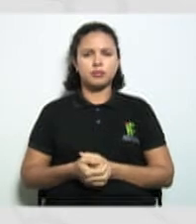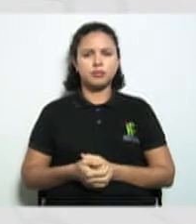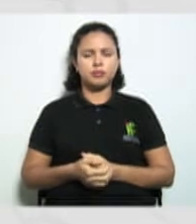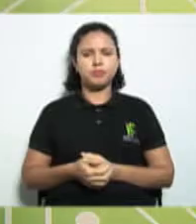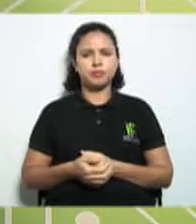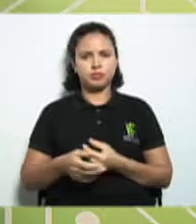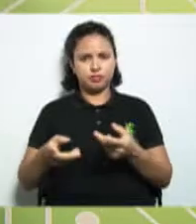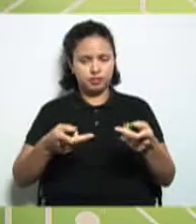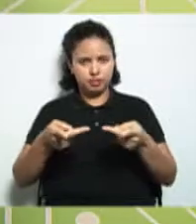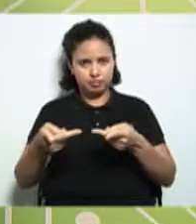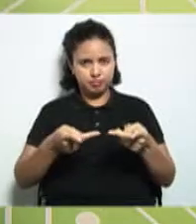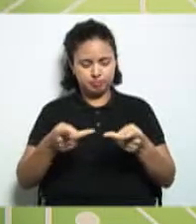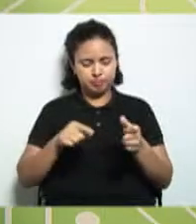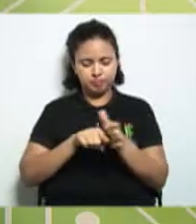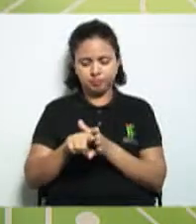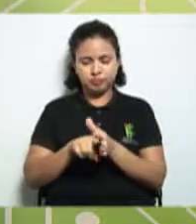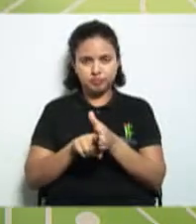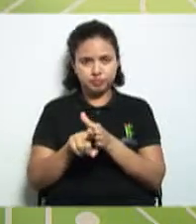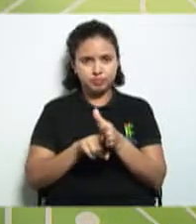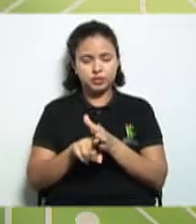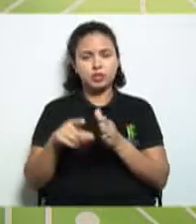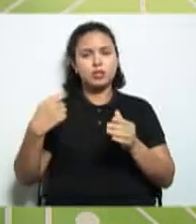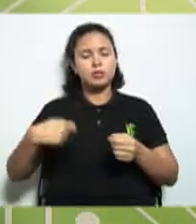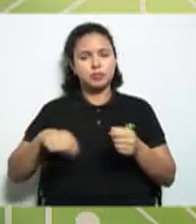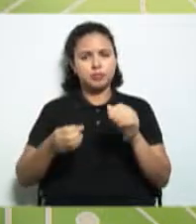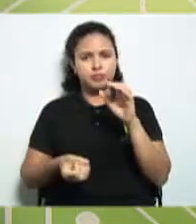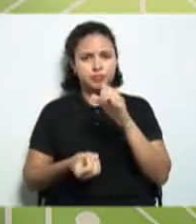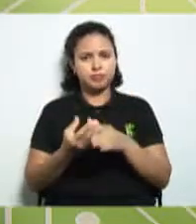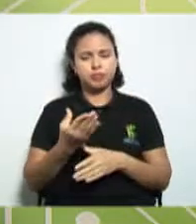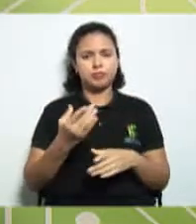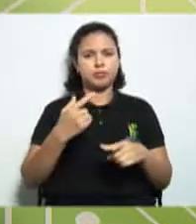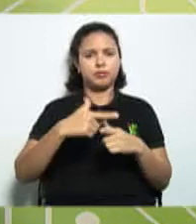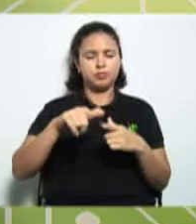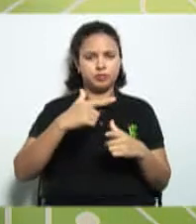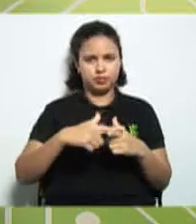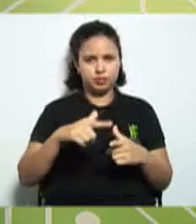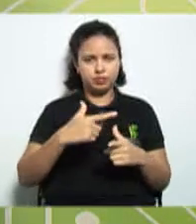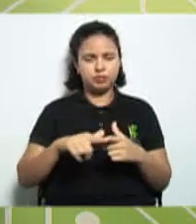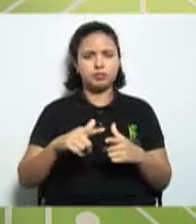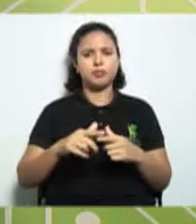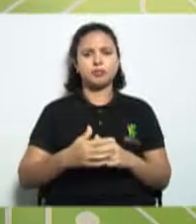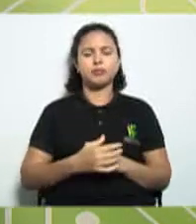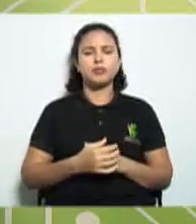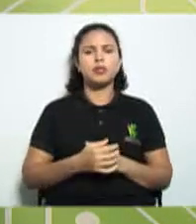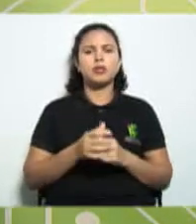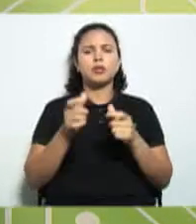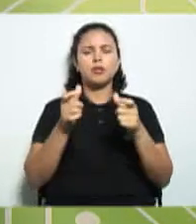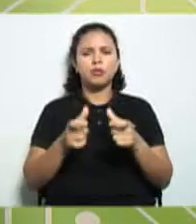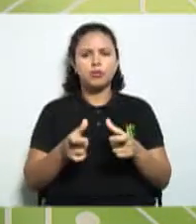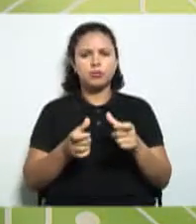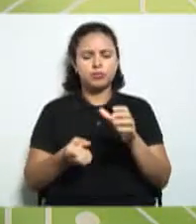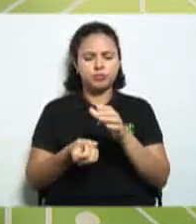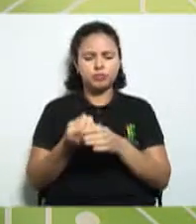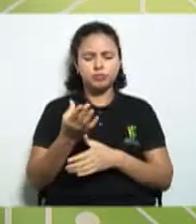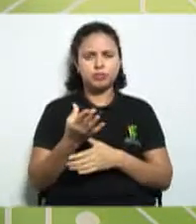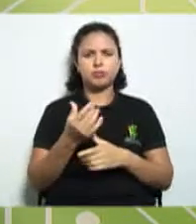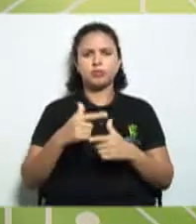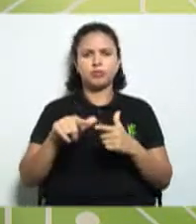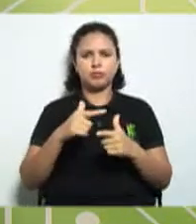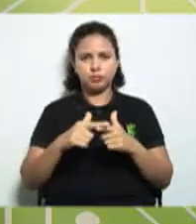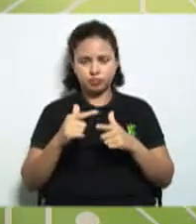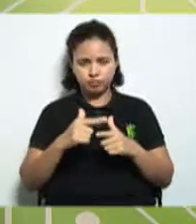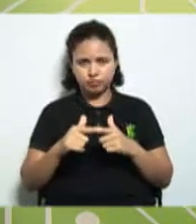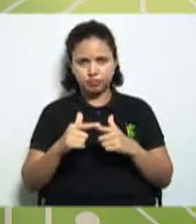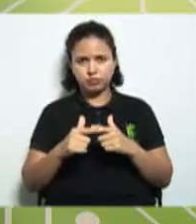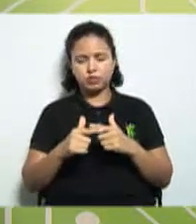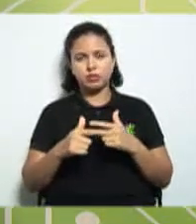a pesquisa, ela precisa surgir de um problema. De onde surgem os problemas? Então,